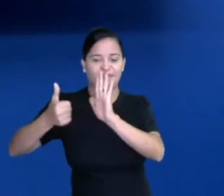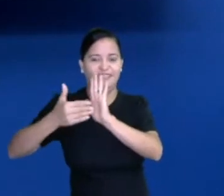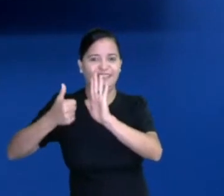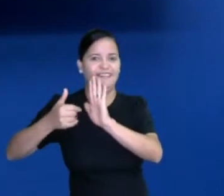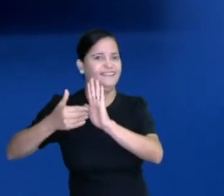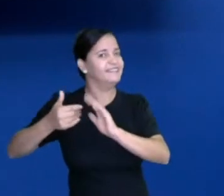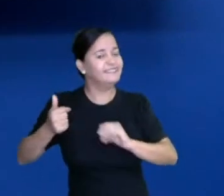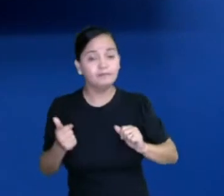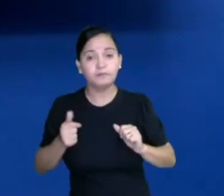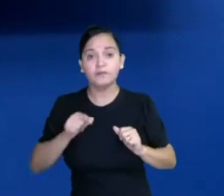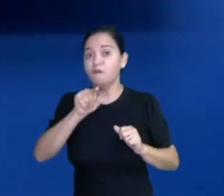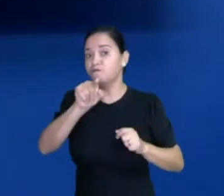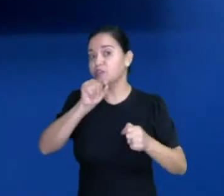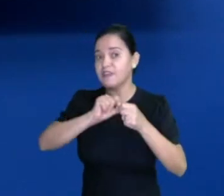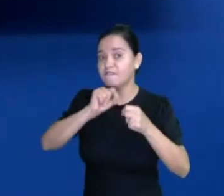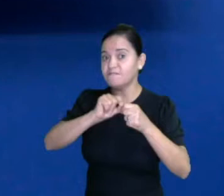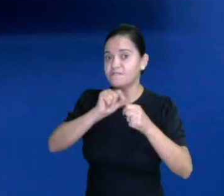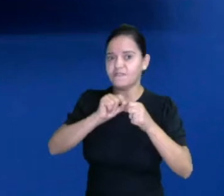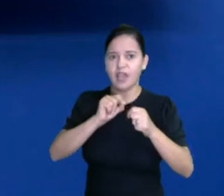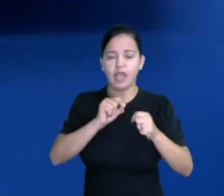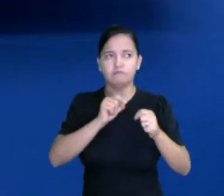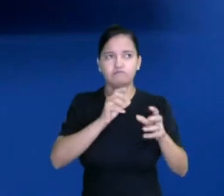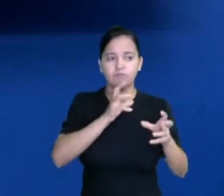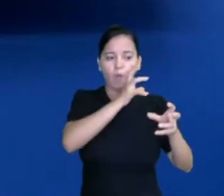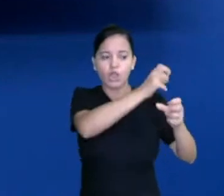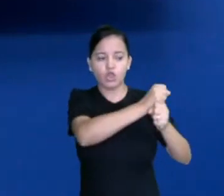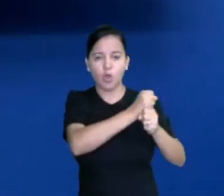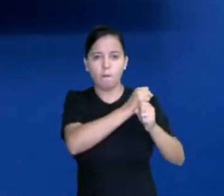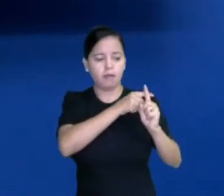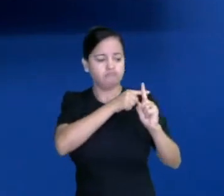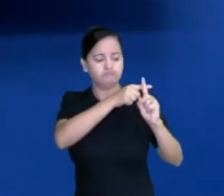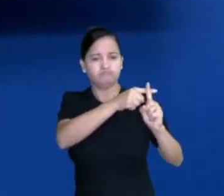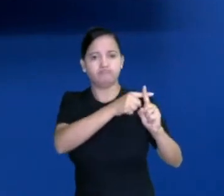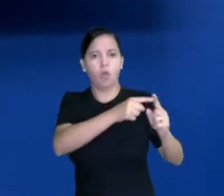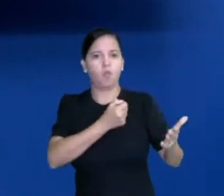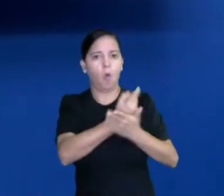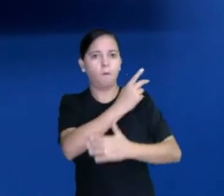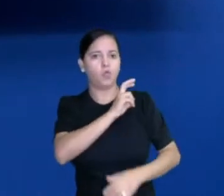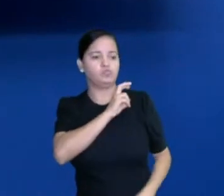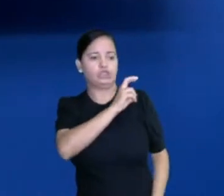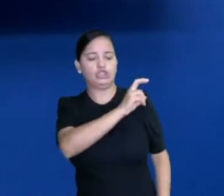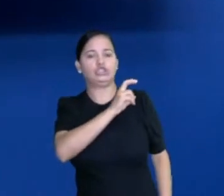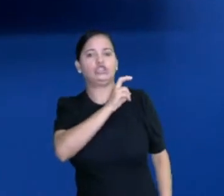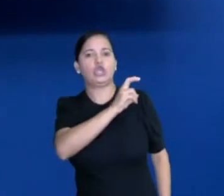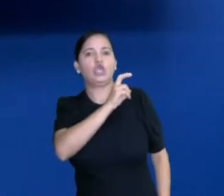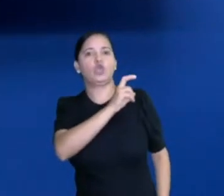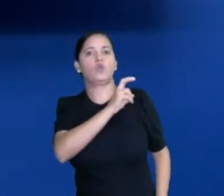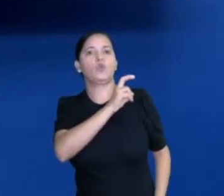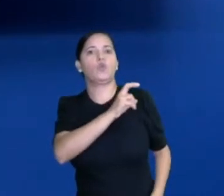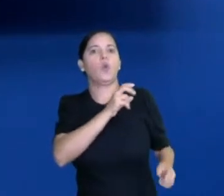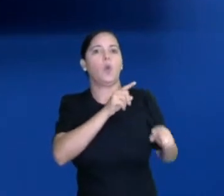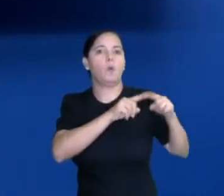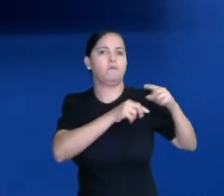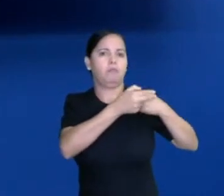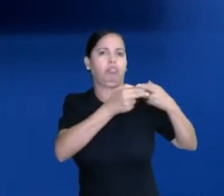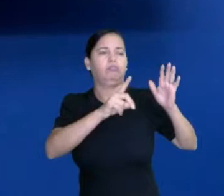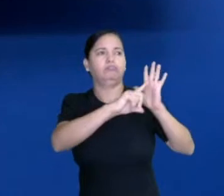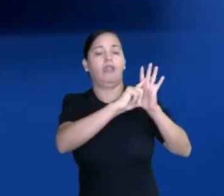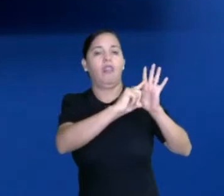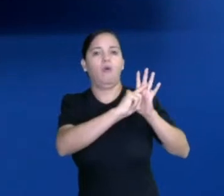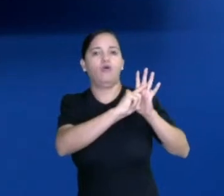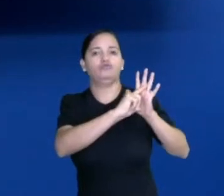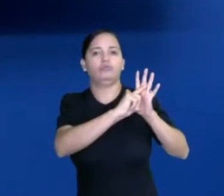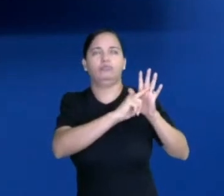você faz um cálculo lá positivo, né? Comprei 5 objetos numa loja, né,